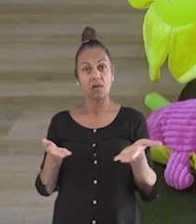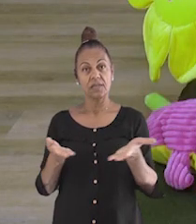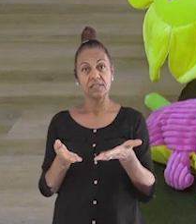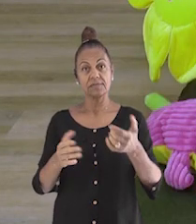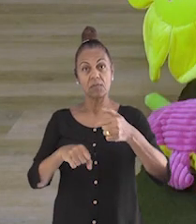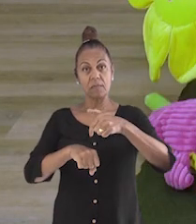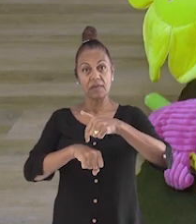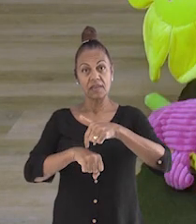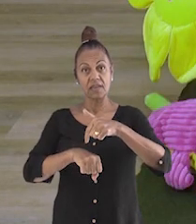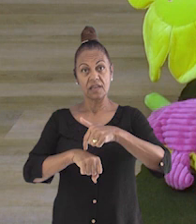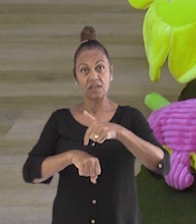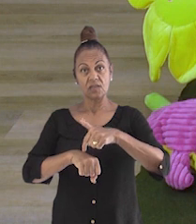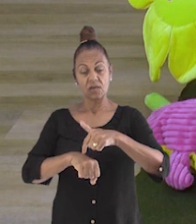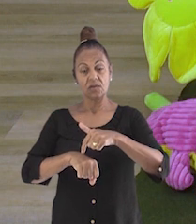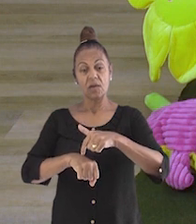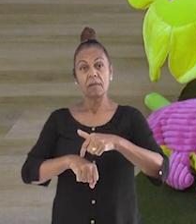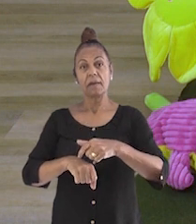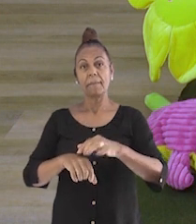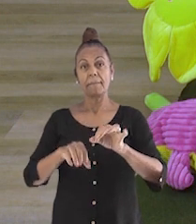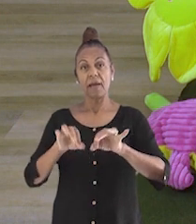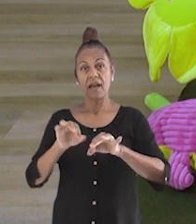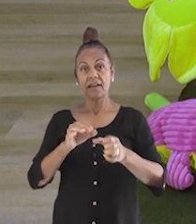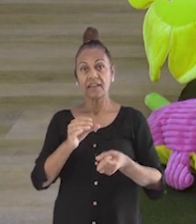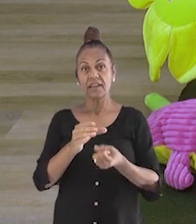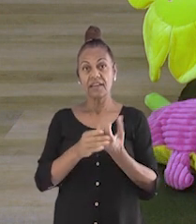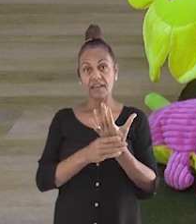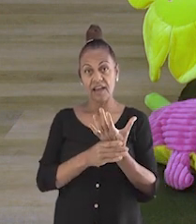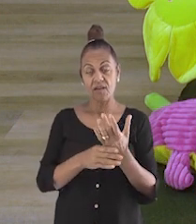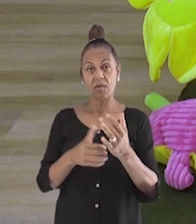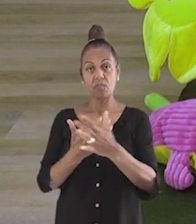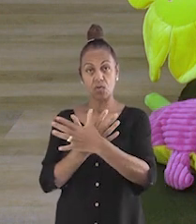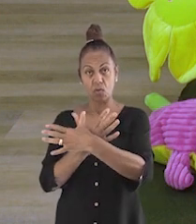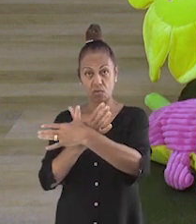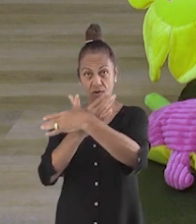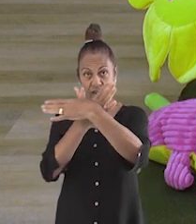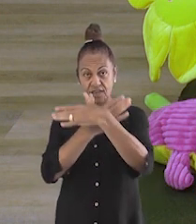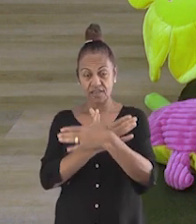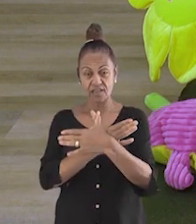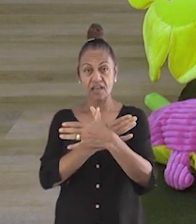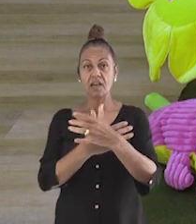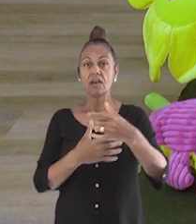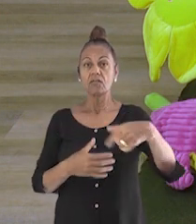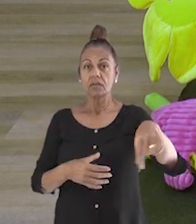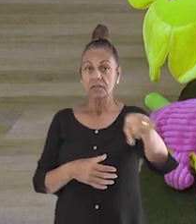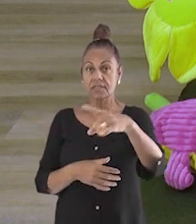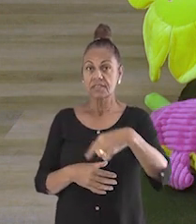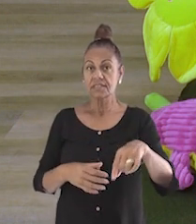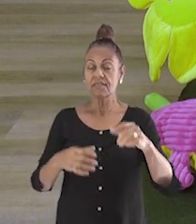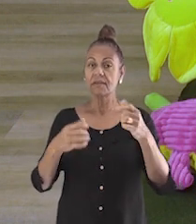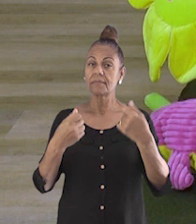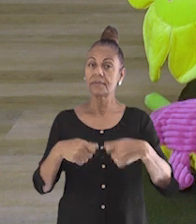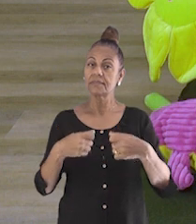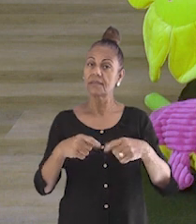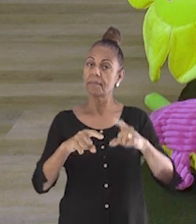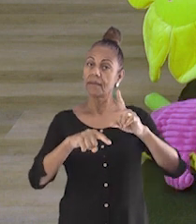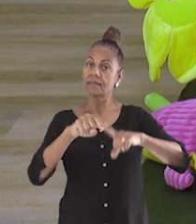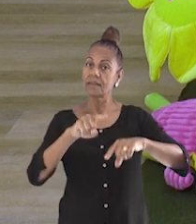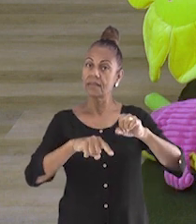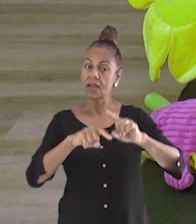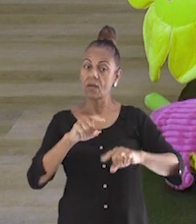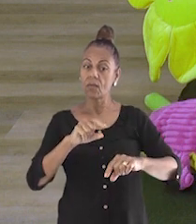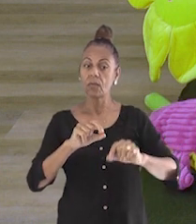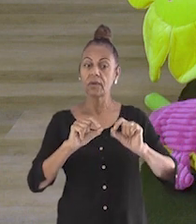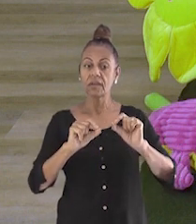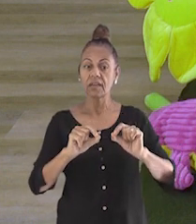Agora, no nosso momento mão na massa, para fazer uma borboleta de rolo de papel higiênico, você vai precisar